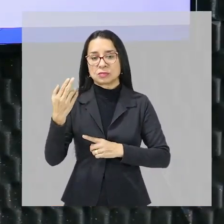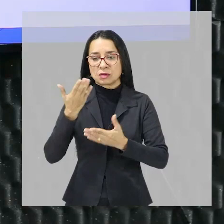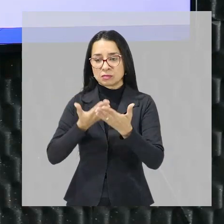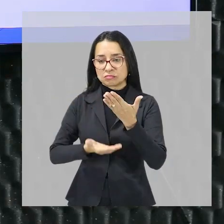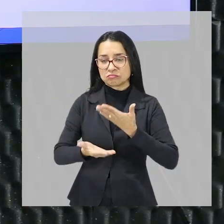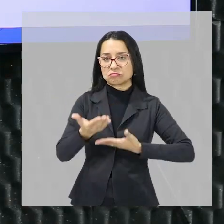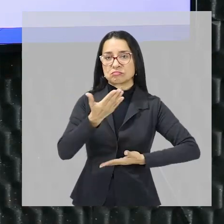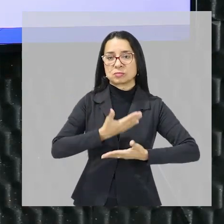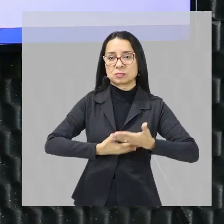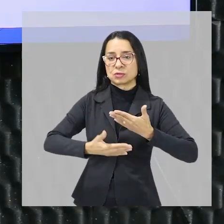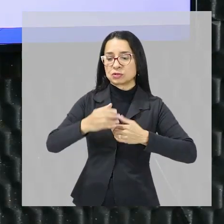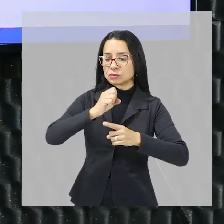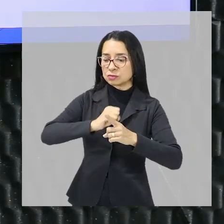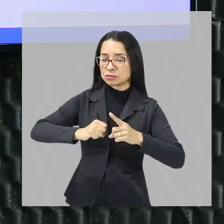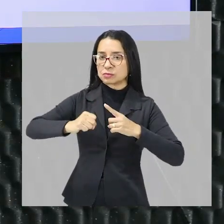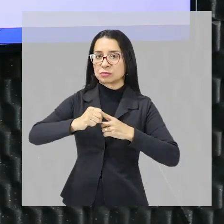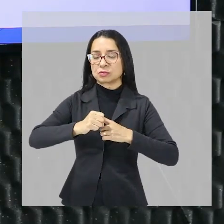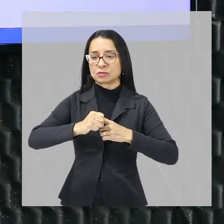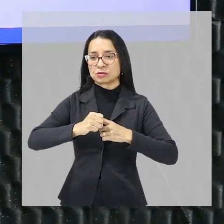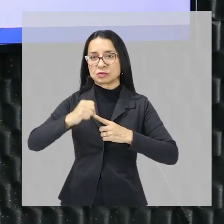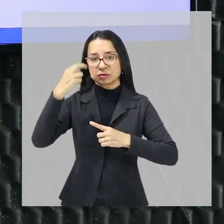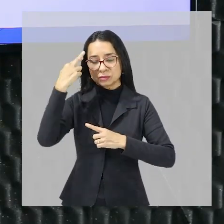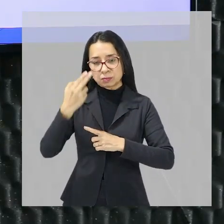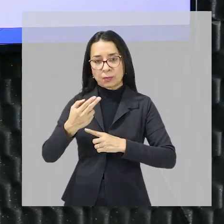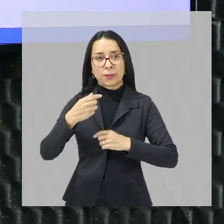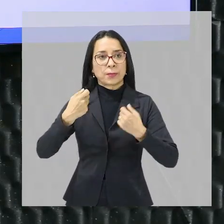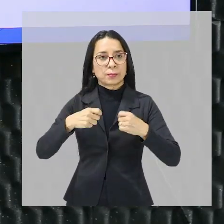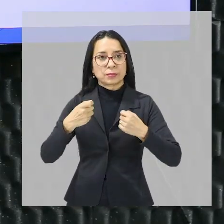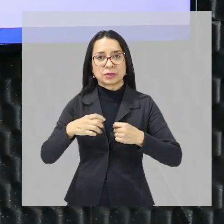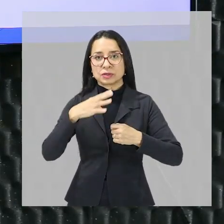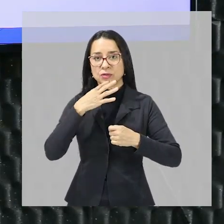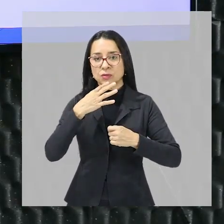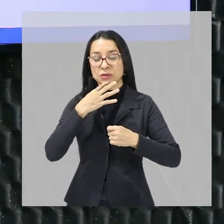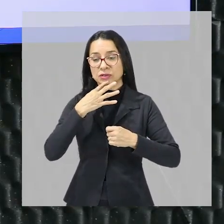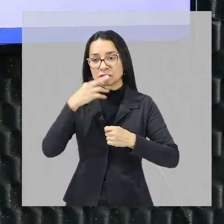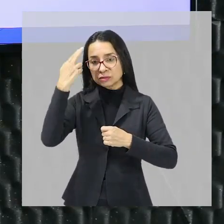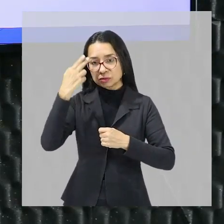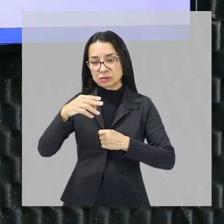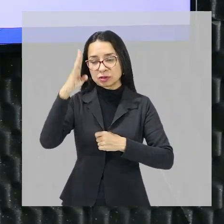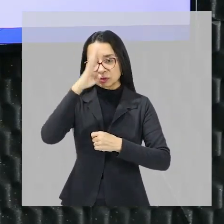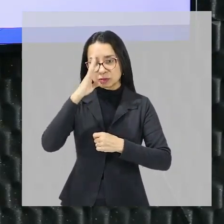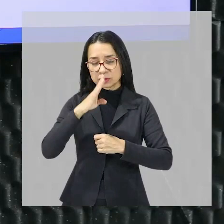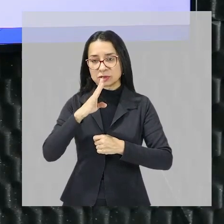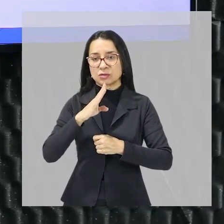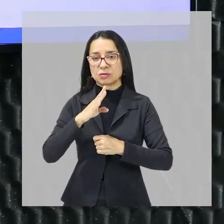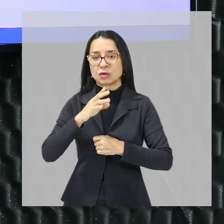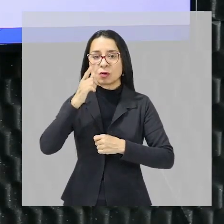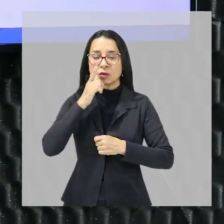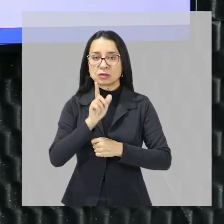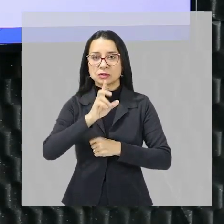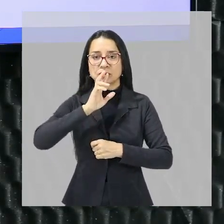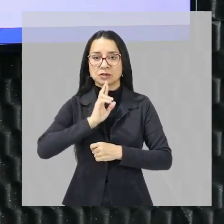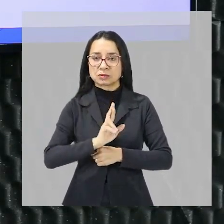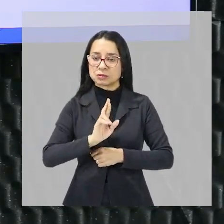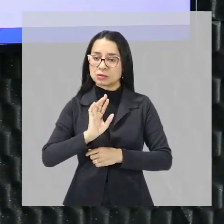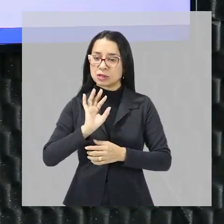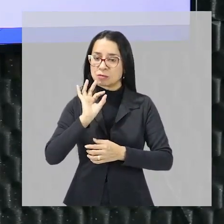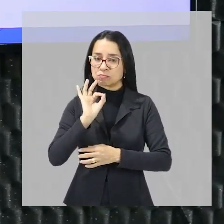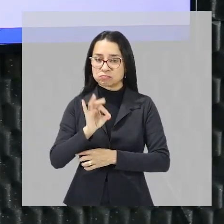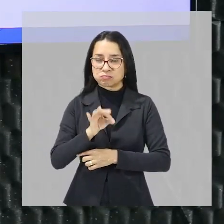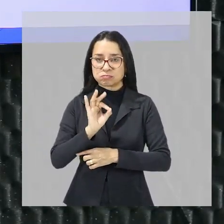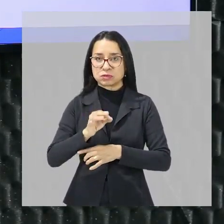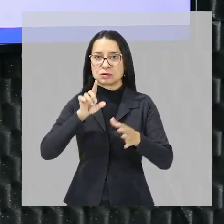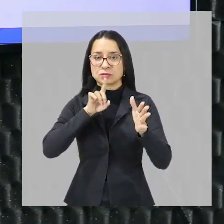precisa ter um pouco de conhecimento da história do Brasil, da história política do Brasil, para conseguir responder com exatidão essa